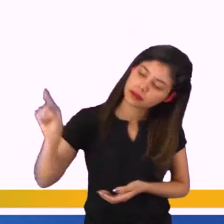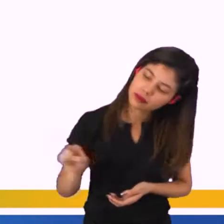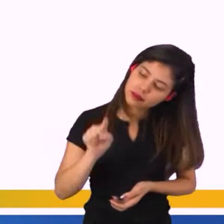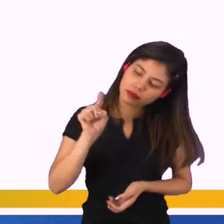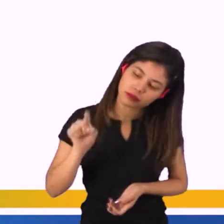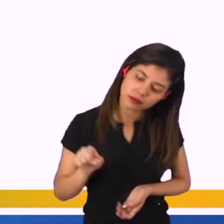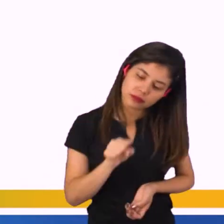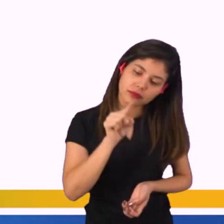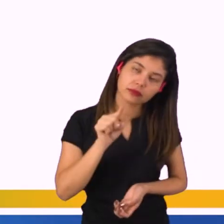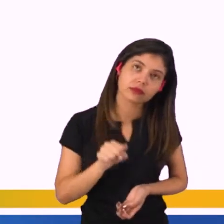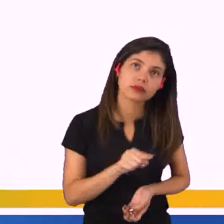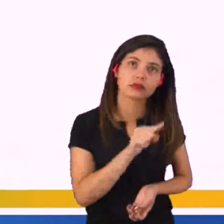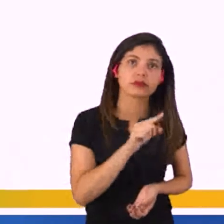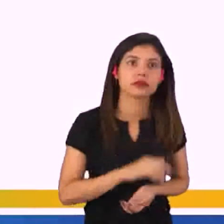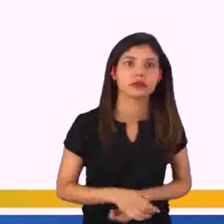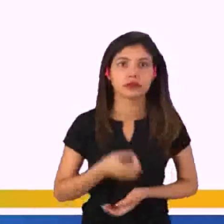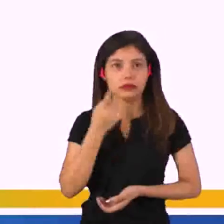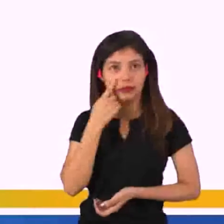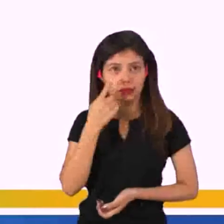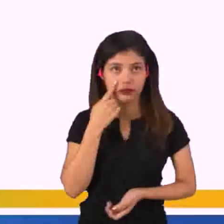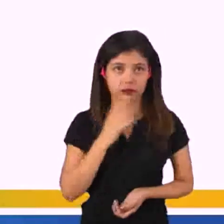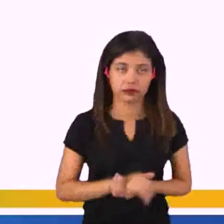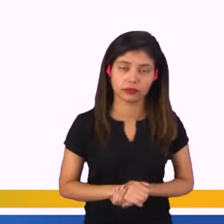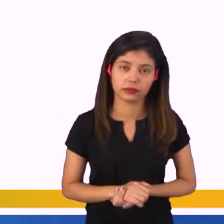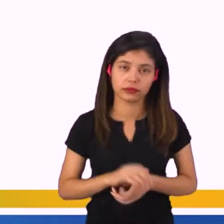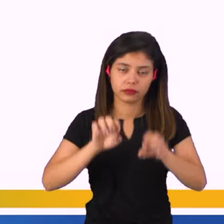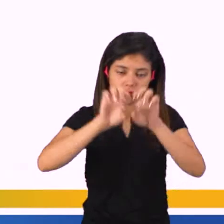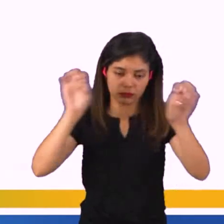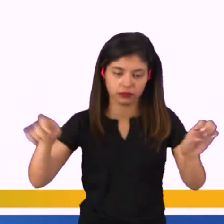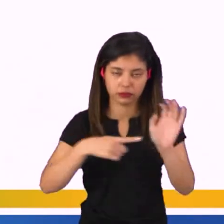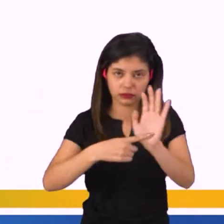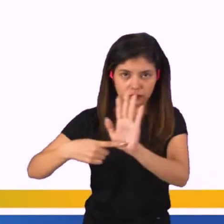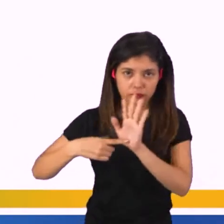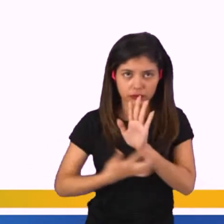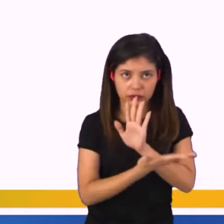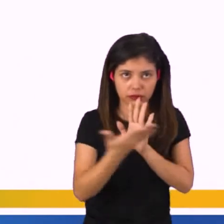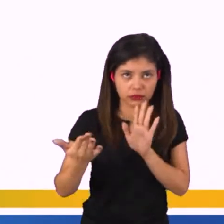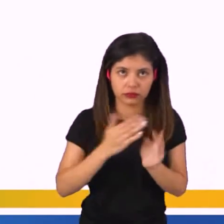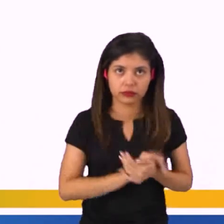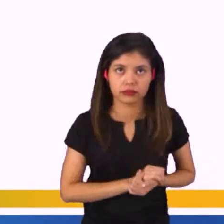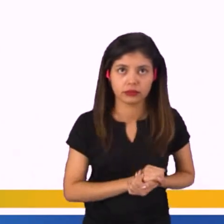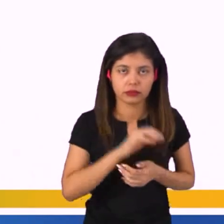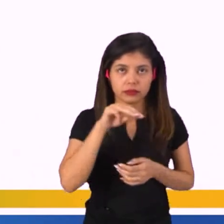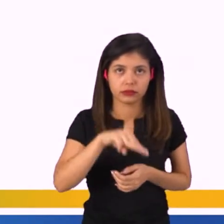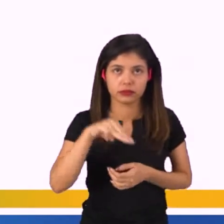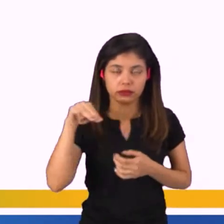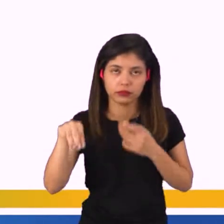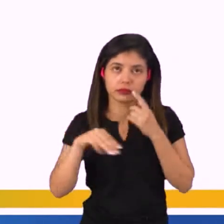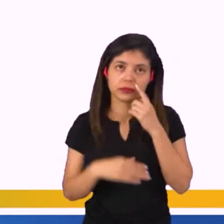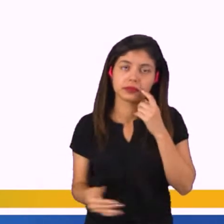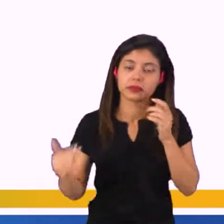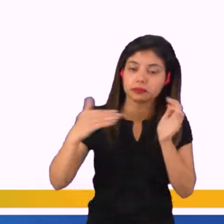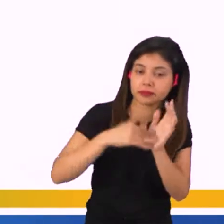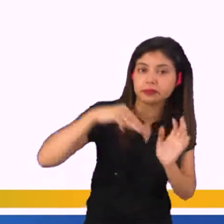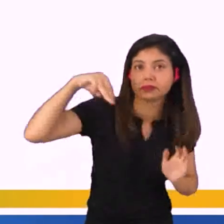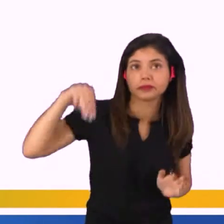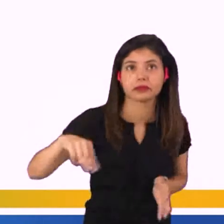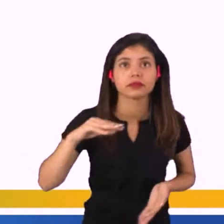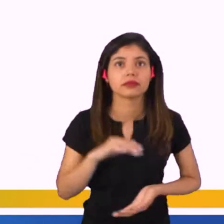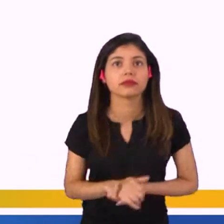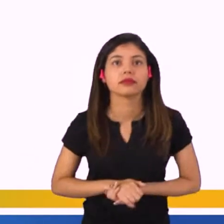setas que nós vimos aí no slide anterior. Então, pelo esquema aí apresentado, né, para irmos de milímetro